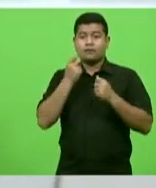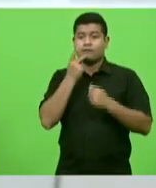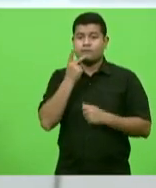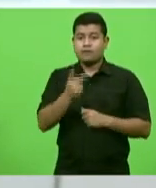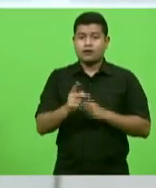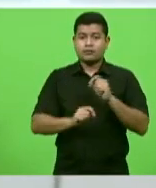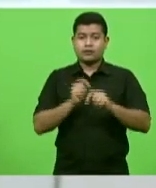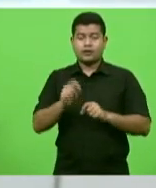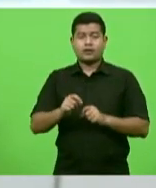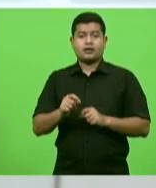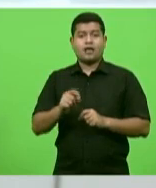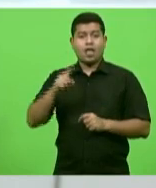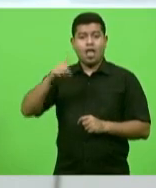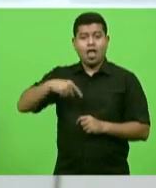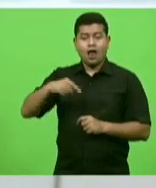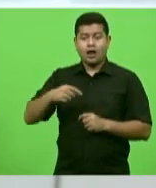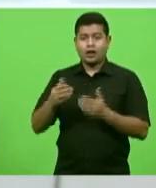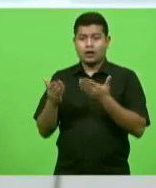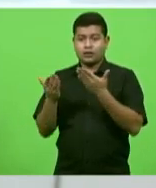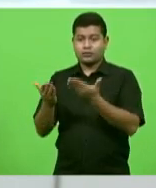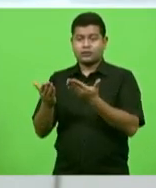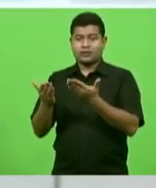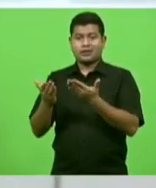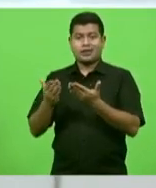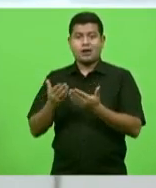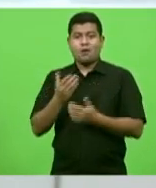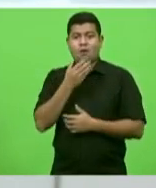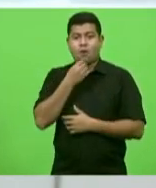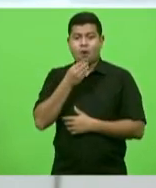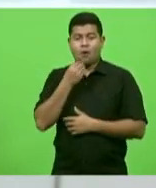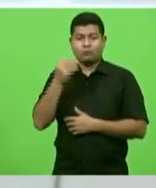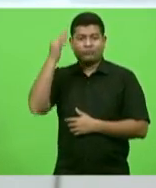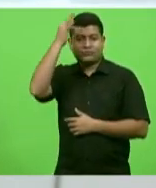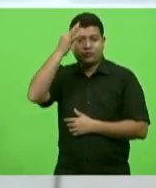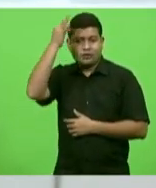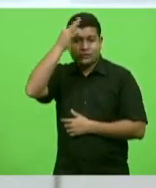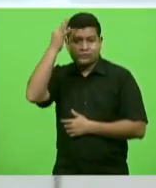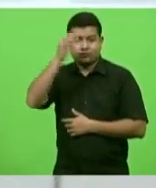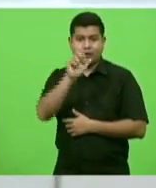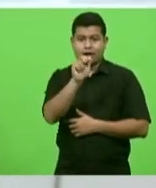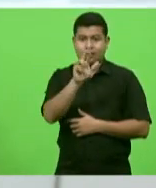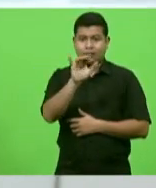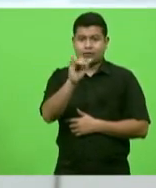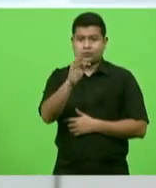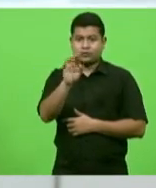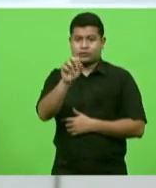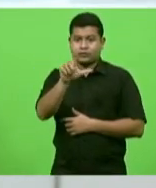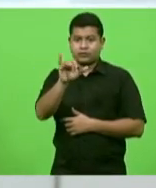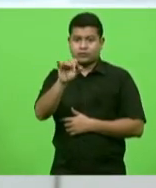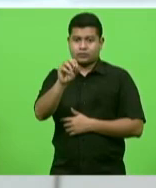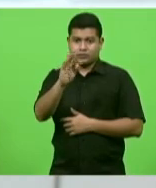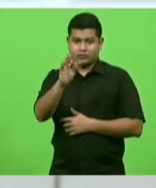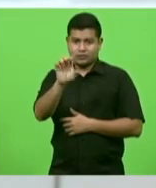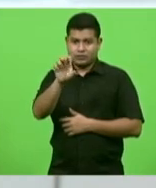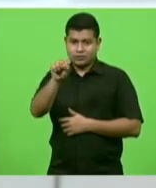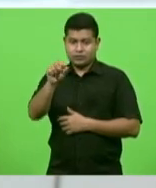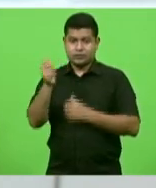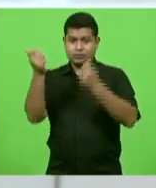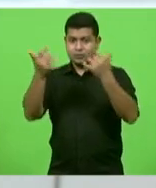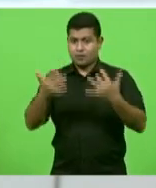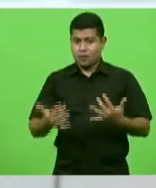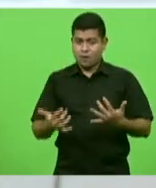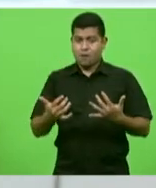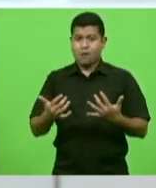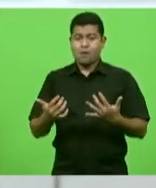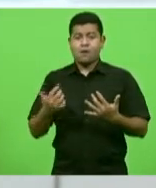política aquela que Aristóteles referiu como virtuosidade estendendo os seus limites só